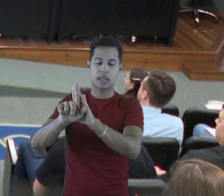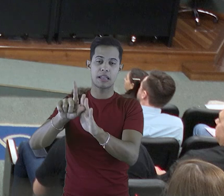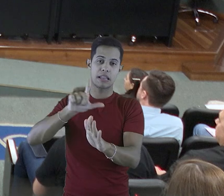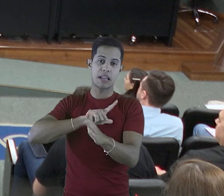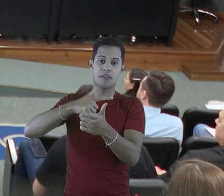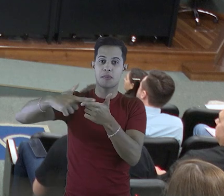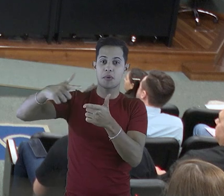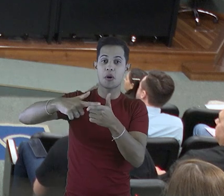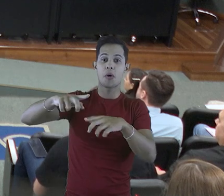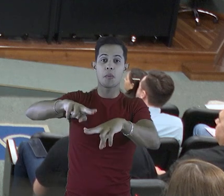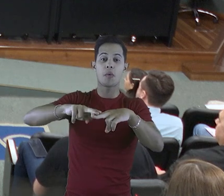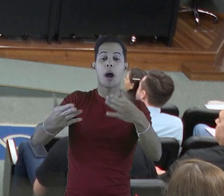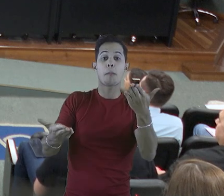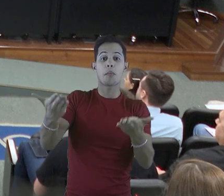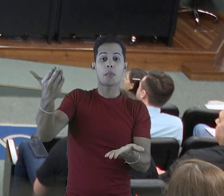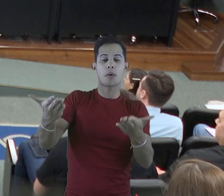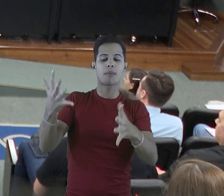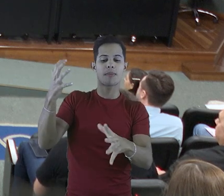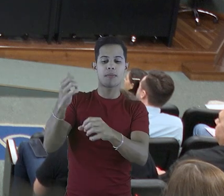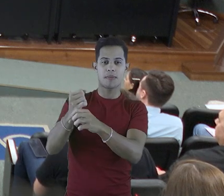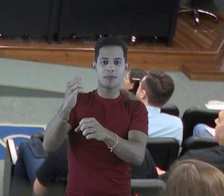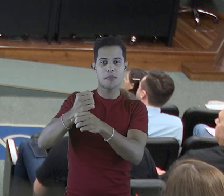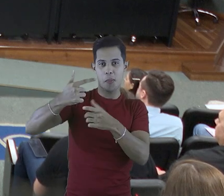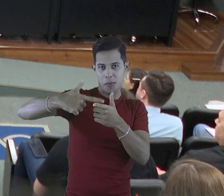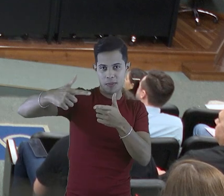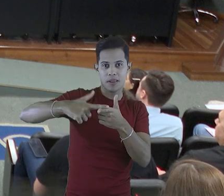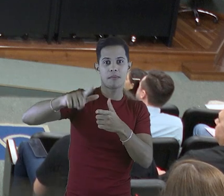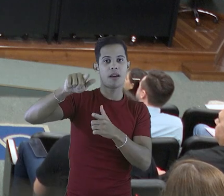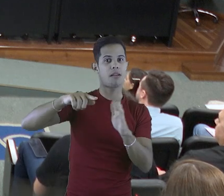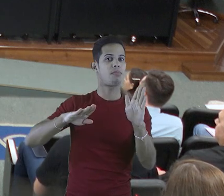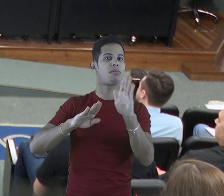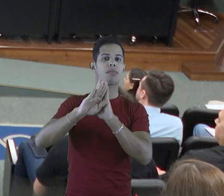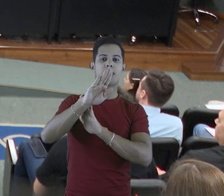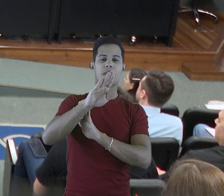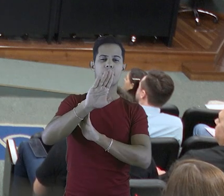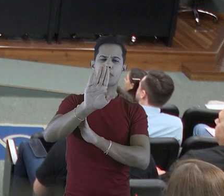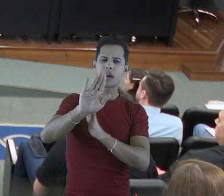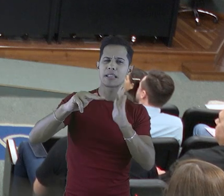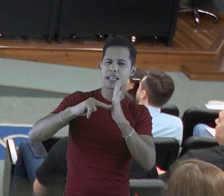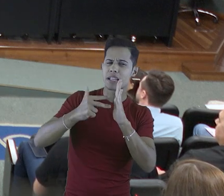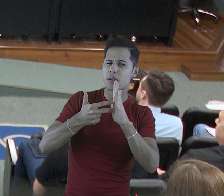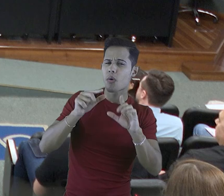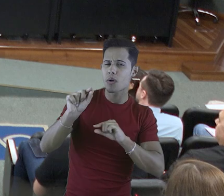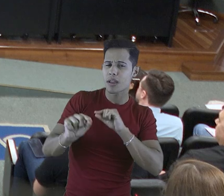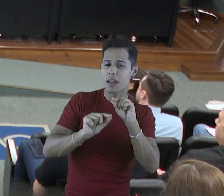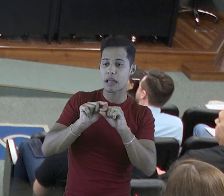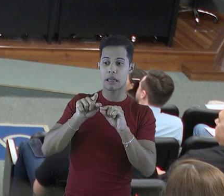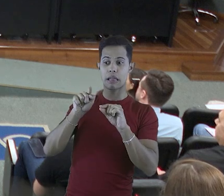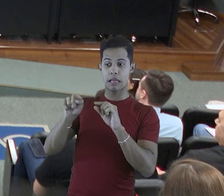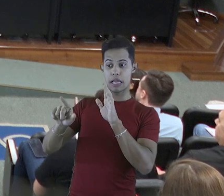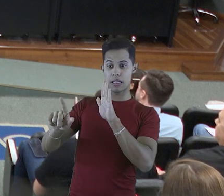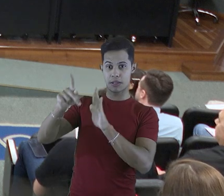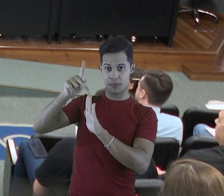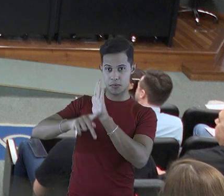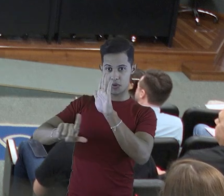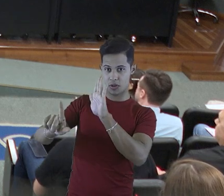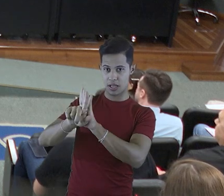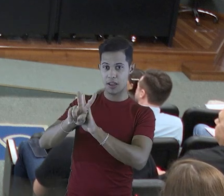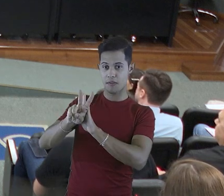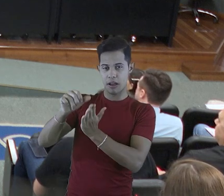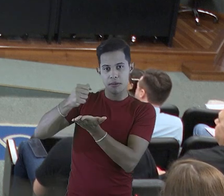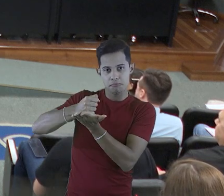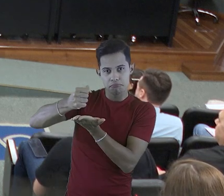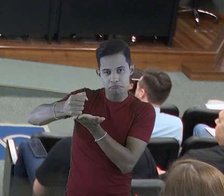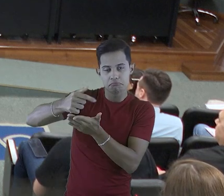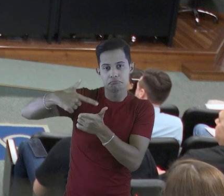probabilidade de dar problema é alta. Só que isso quer dizer que nesse projeto de lei vai dar problema? Quer dizer que nesse